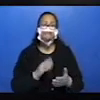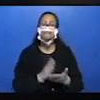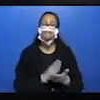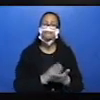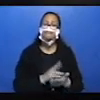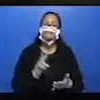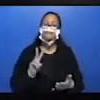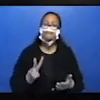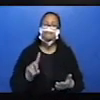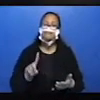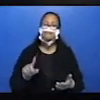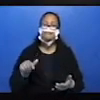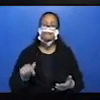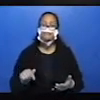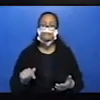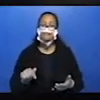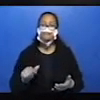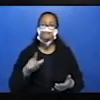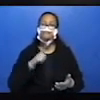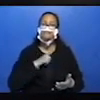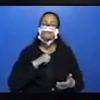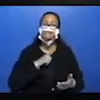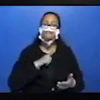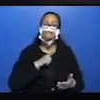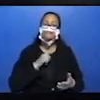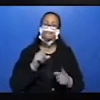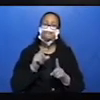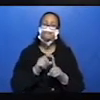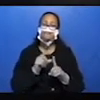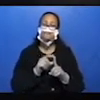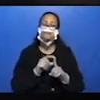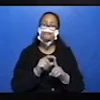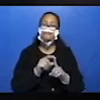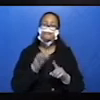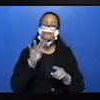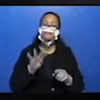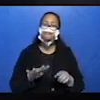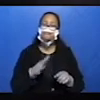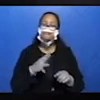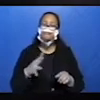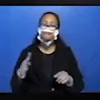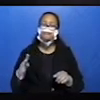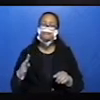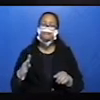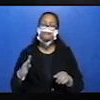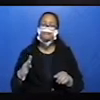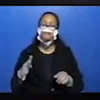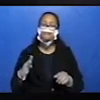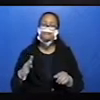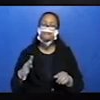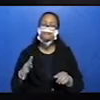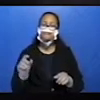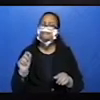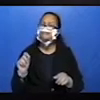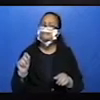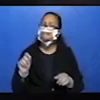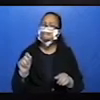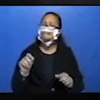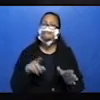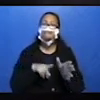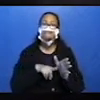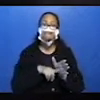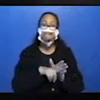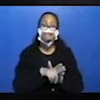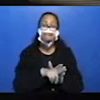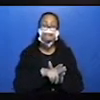217, nós temos uma cruzadinha. Alunos têm me perguntado, professor, não entendi. Cruzadinhas são perguntas. A